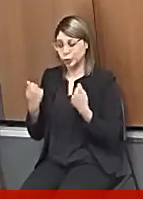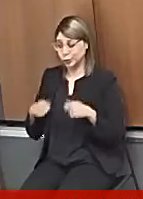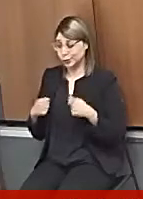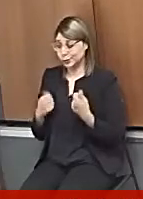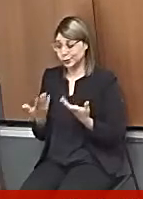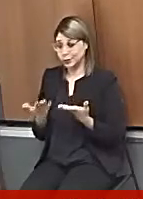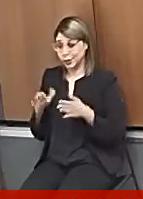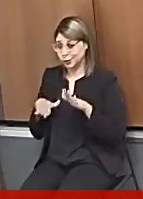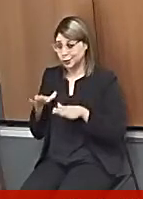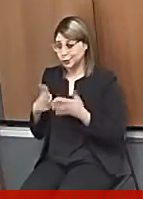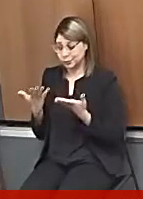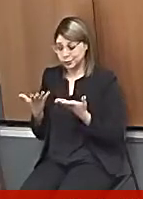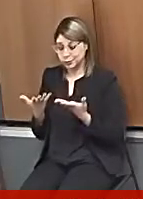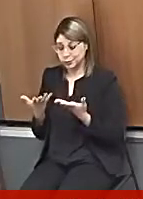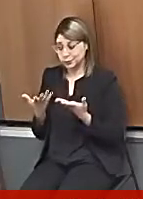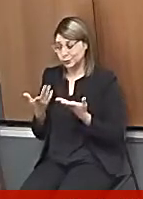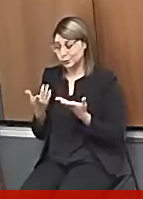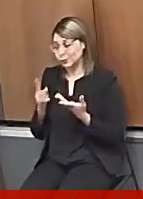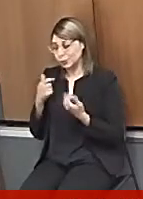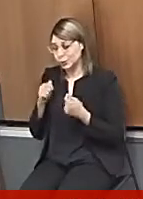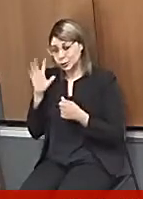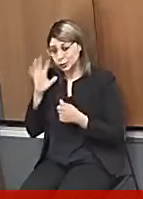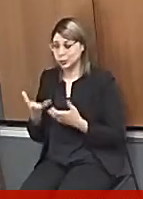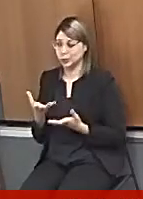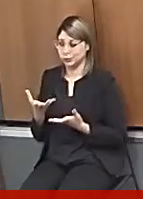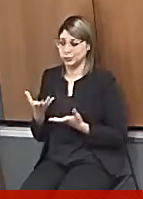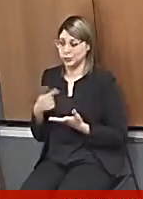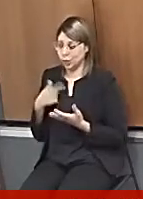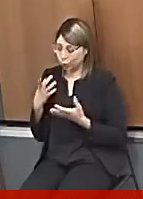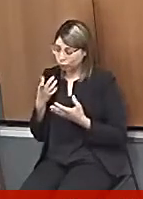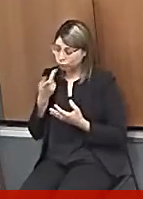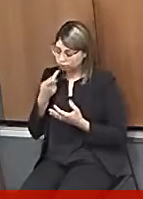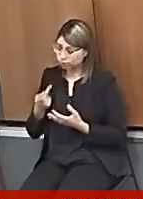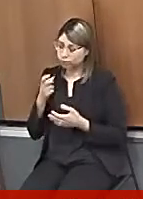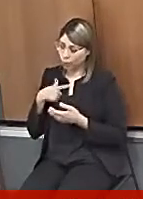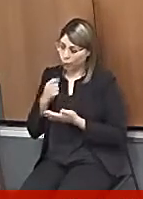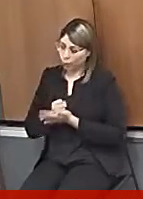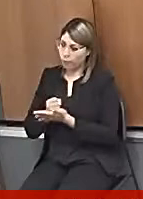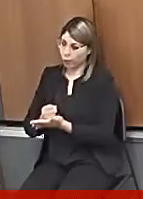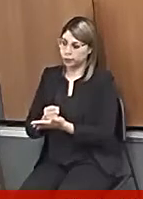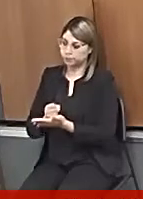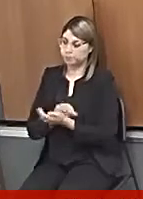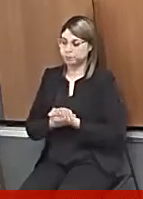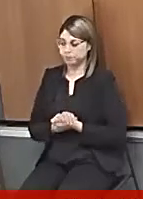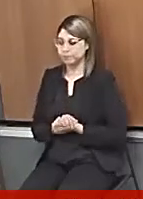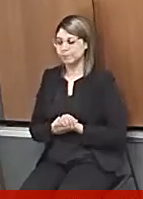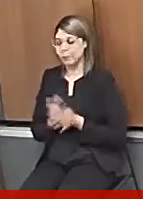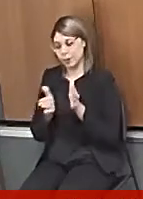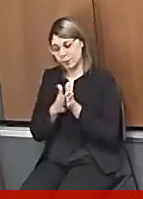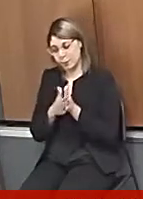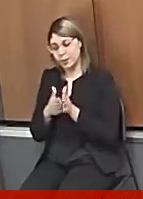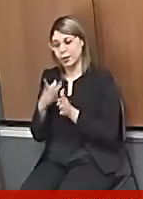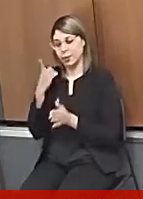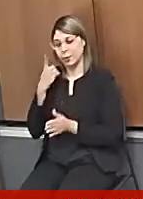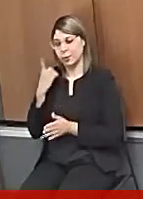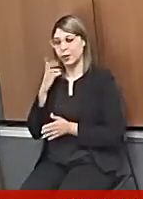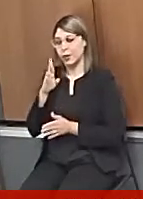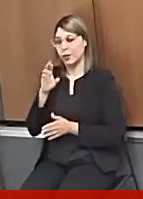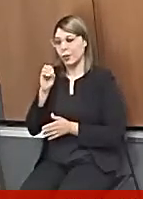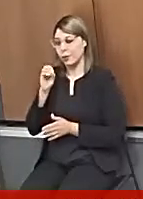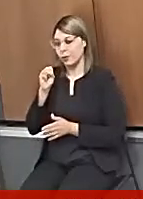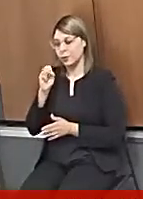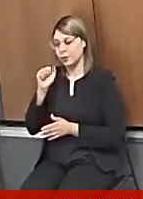é de uma solução então quero deixar aqui o meu apoio parabéns a deputada rosângela reis